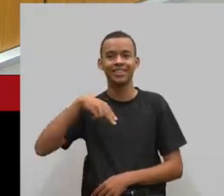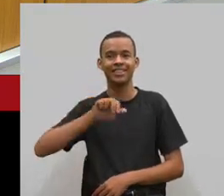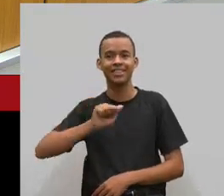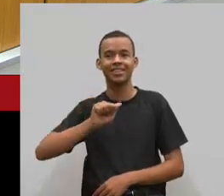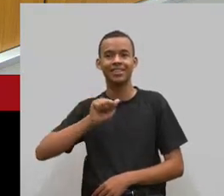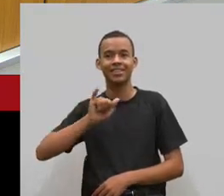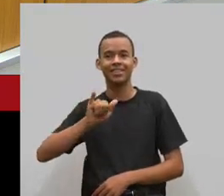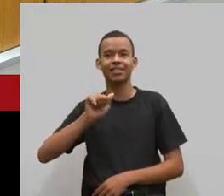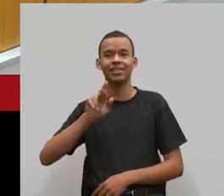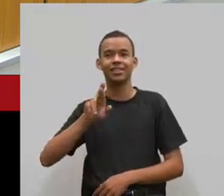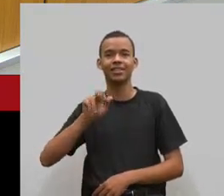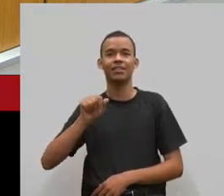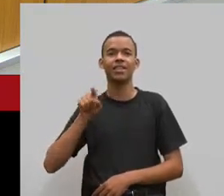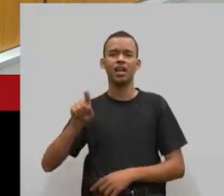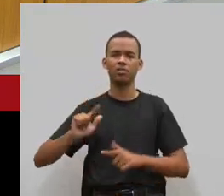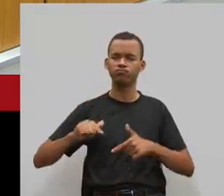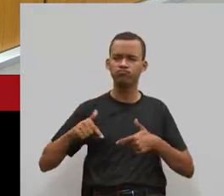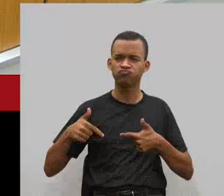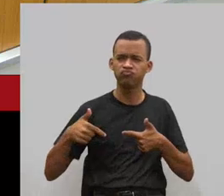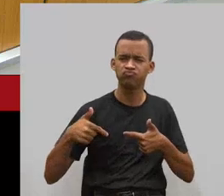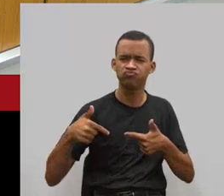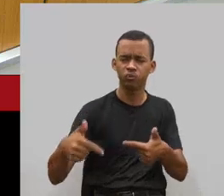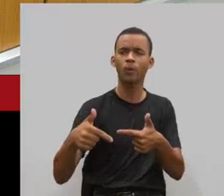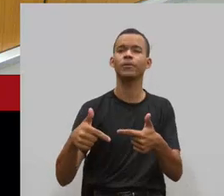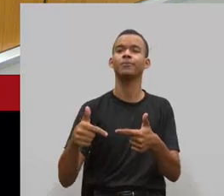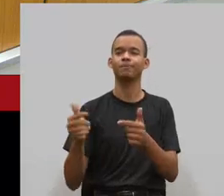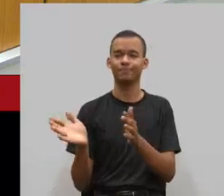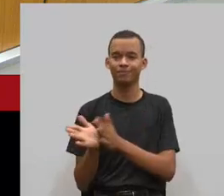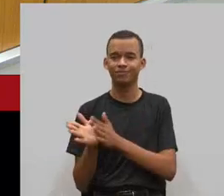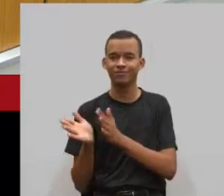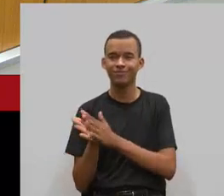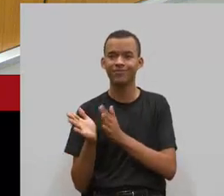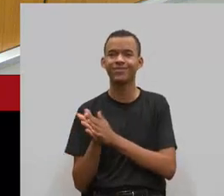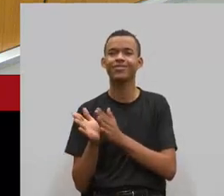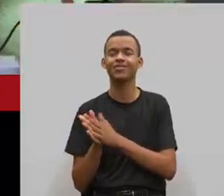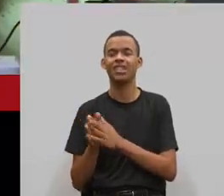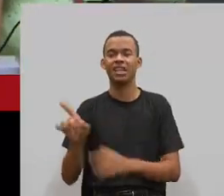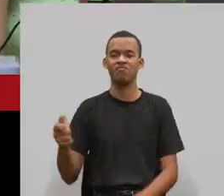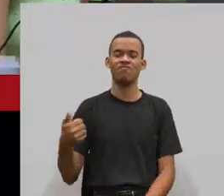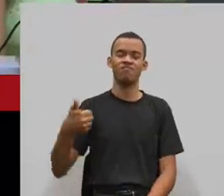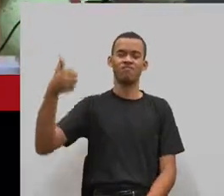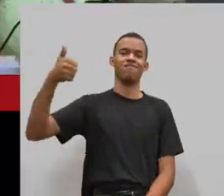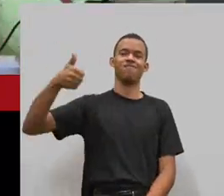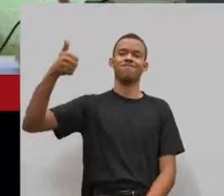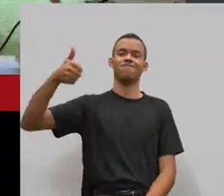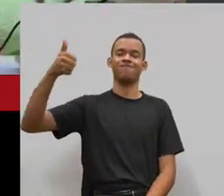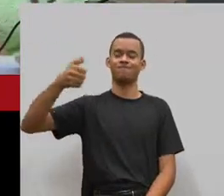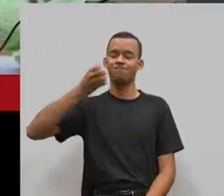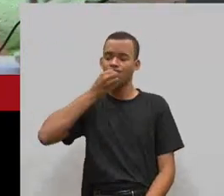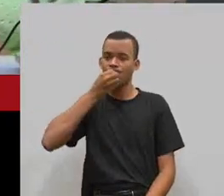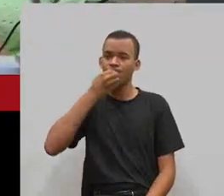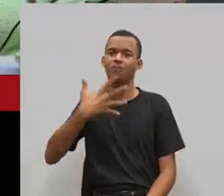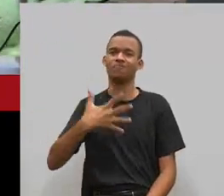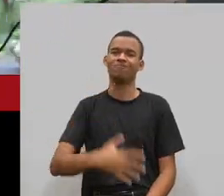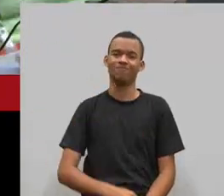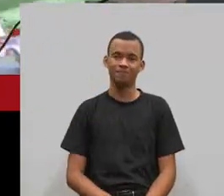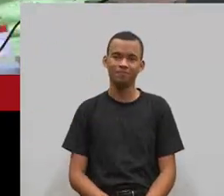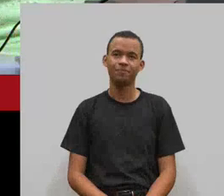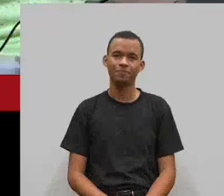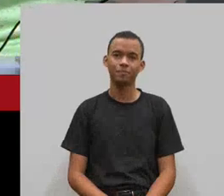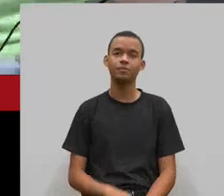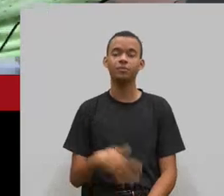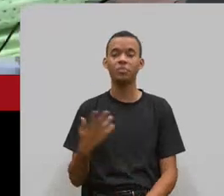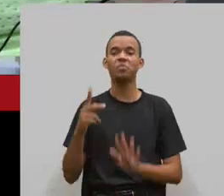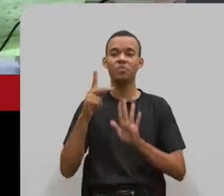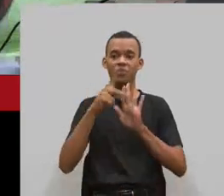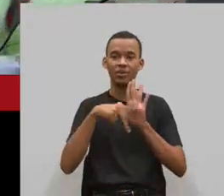então Ah também também então ela esse projeto vai ser aprovado e nós vamos ter a possibilidade de comprar